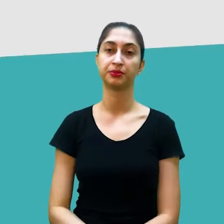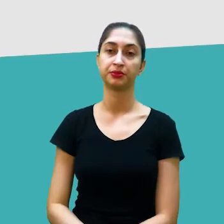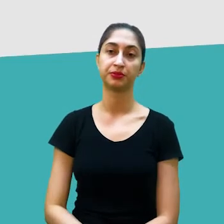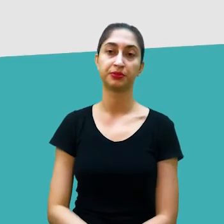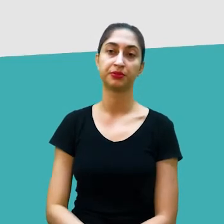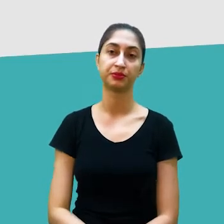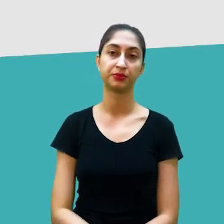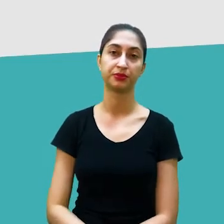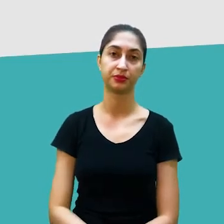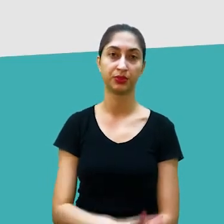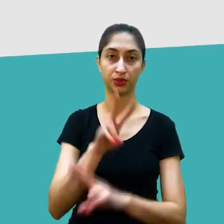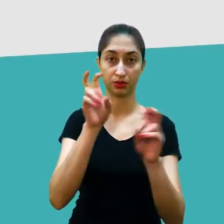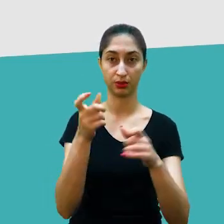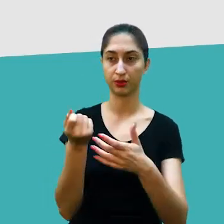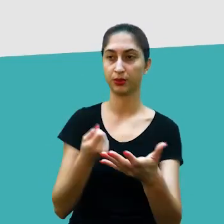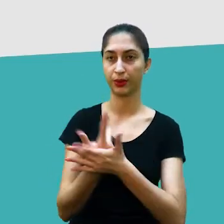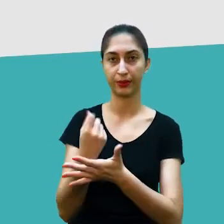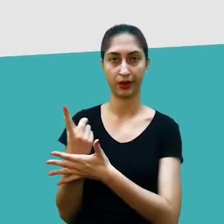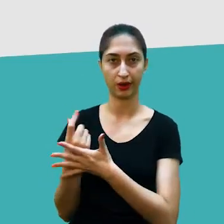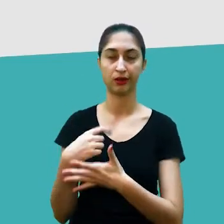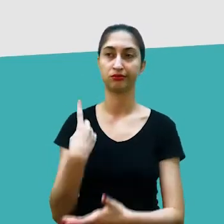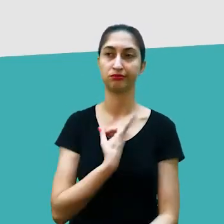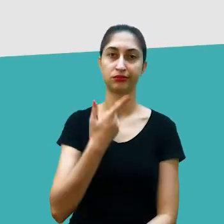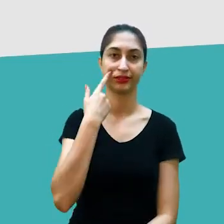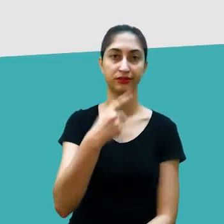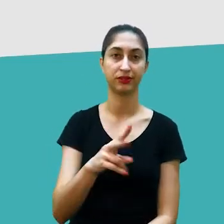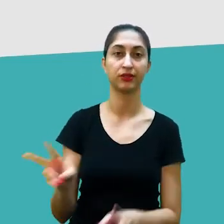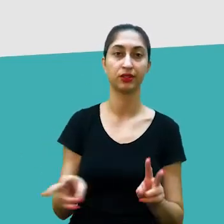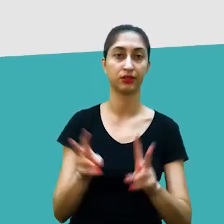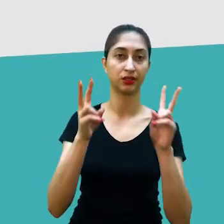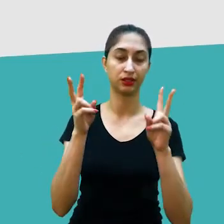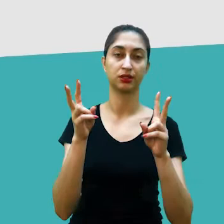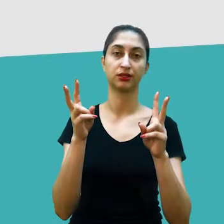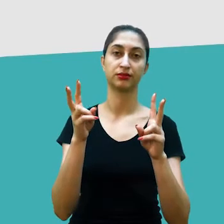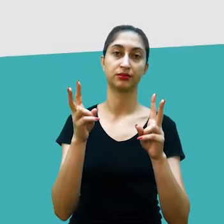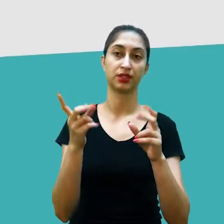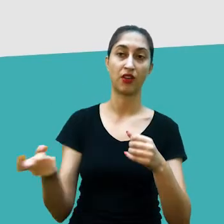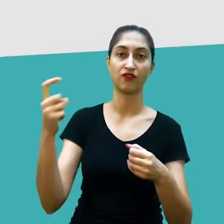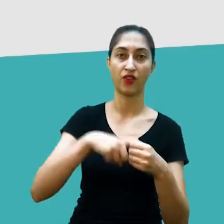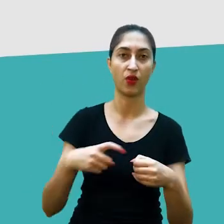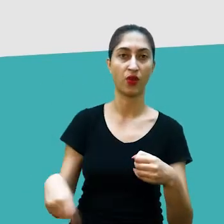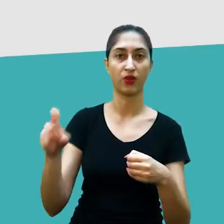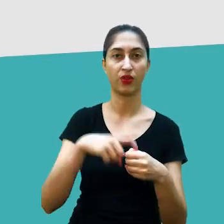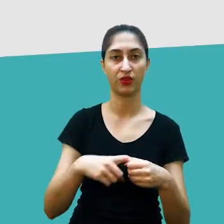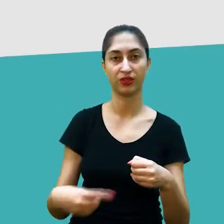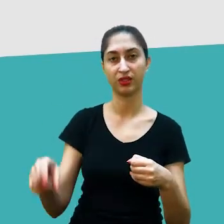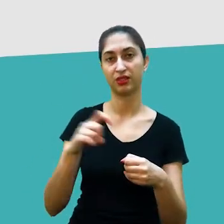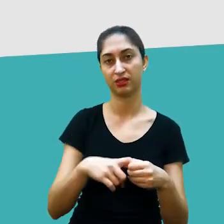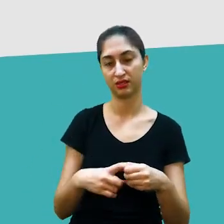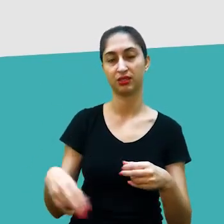né, em termos de consumo, tem causado uma valorização desse retorno, né,